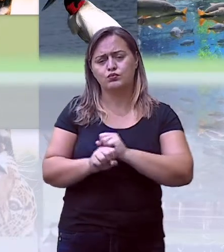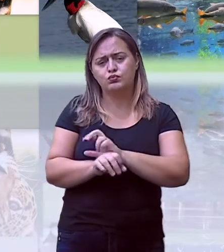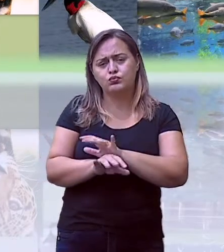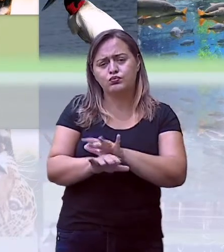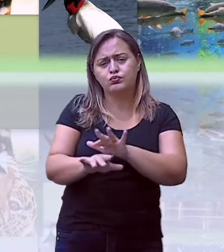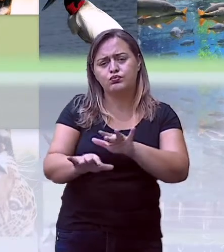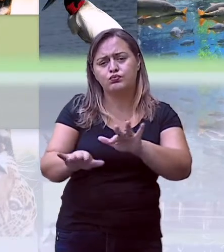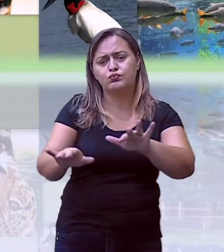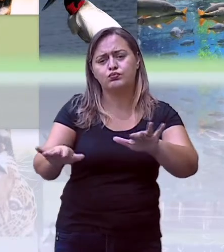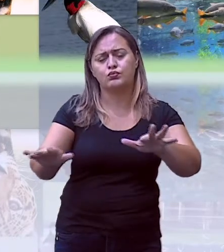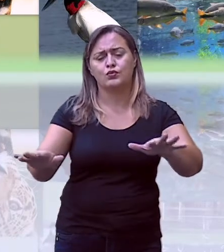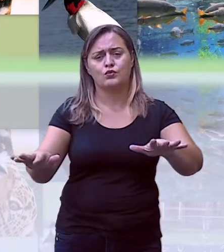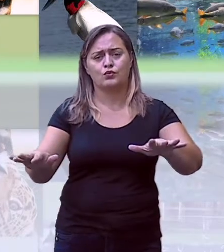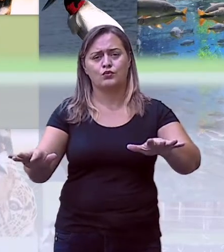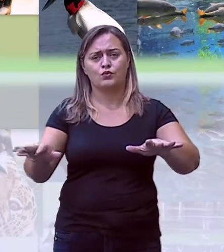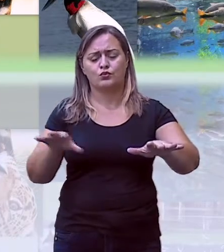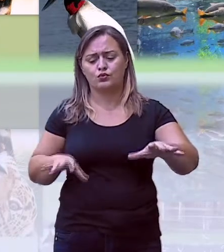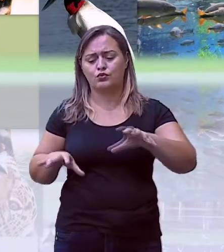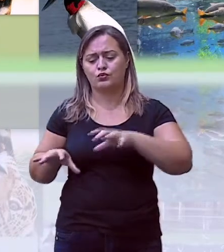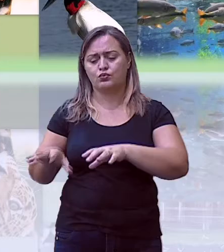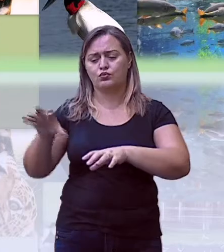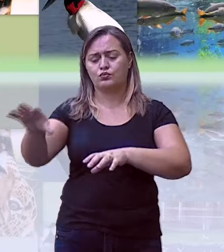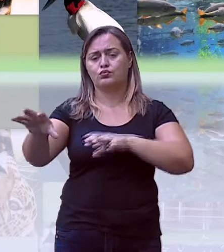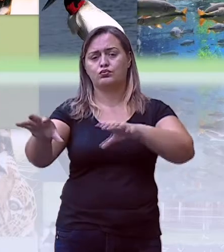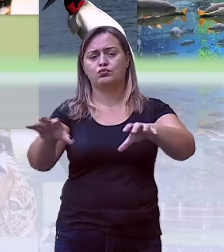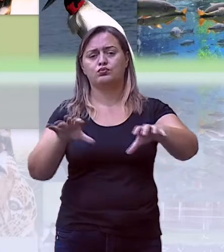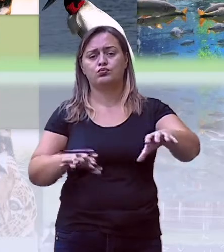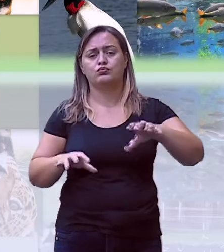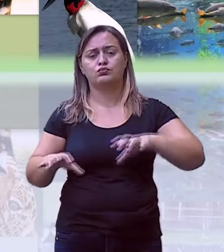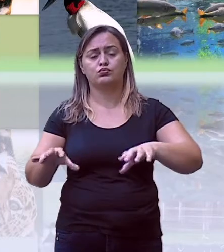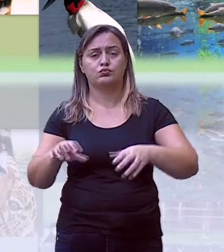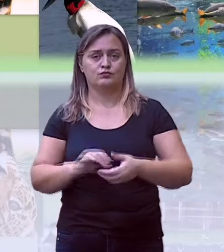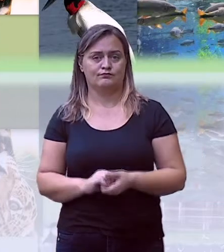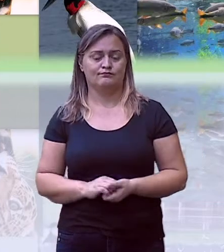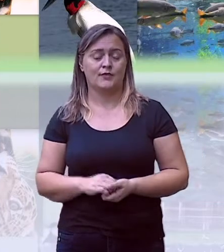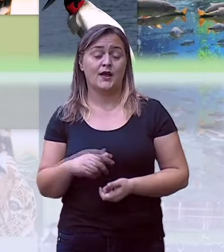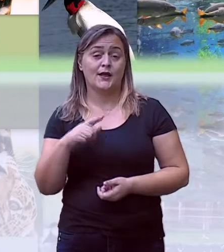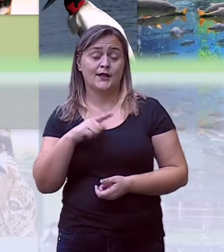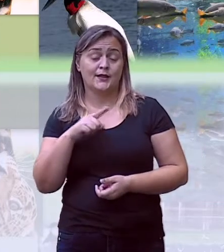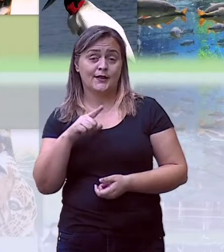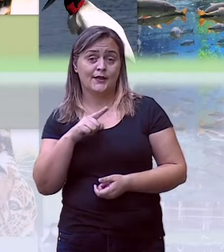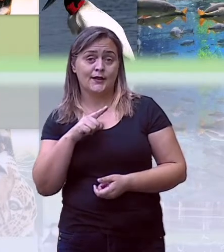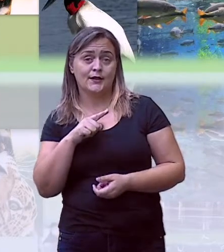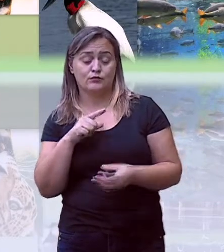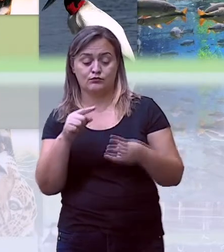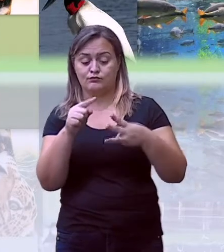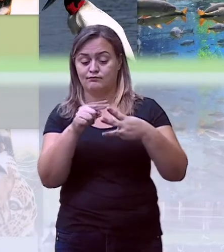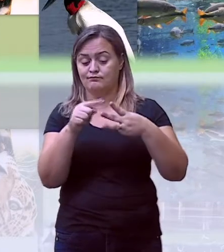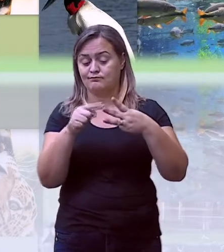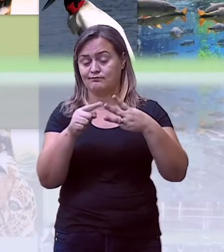mosaicos. As principais paisagens são baías, cordilheiras e